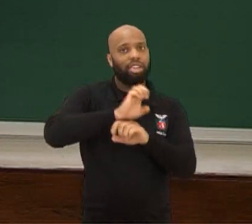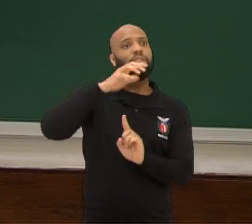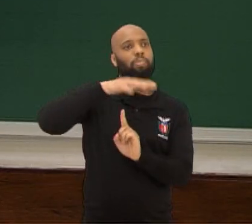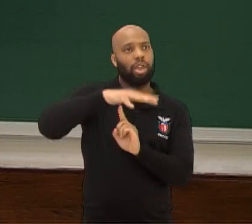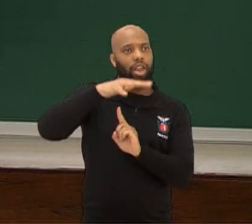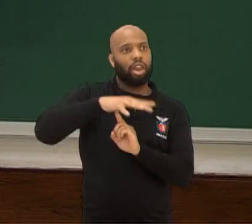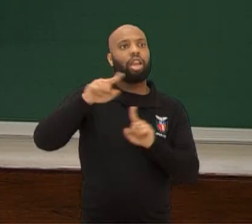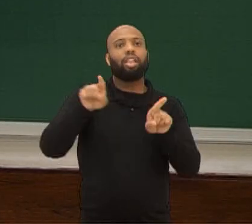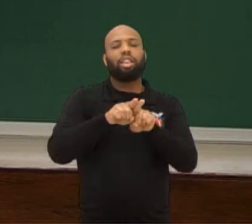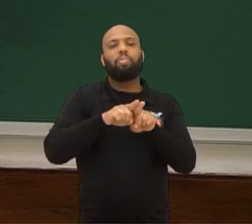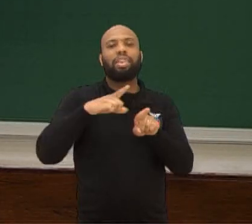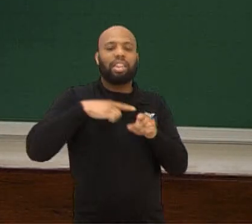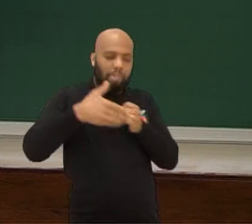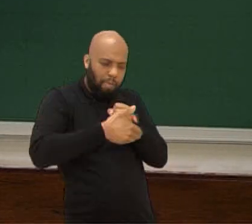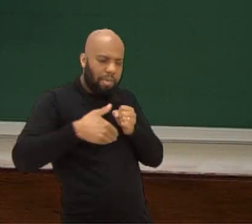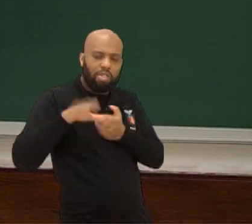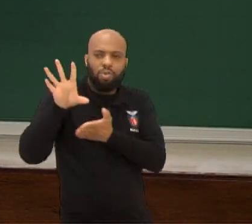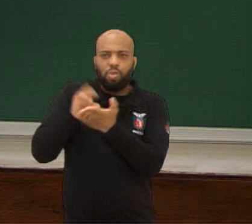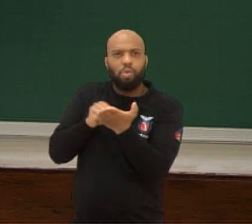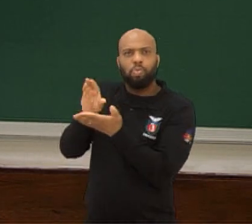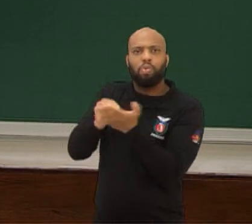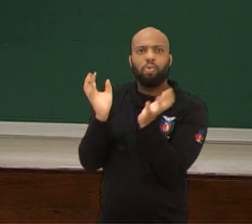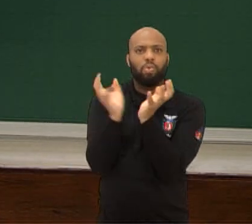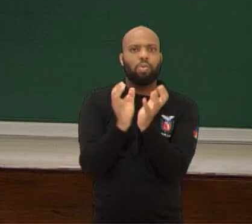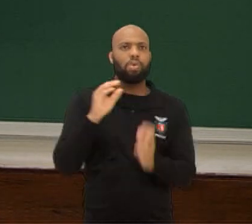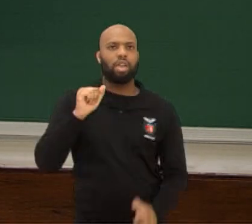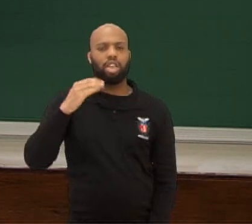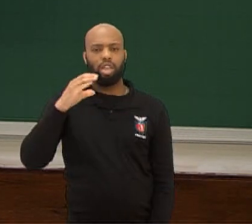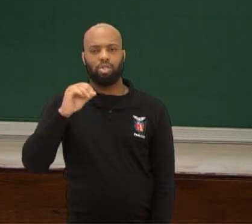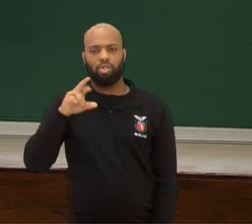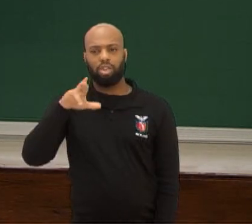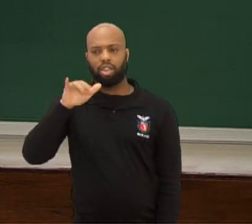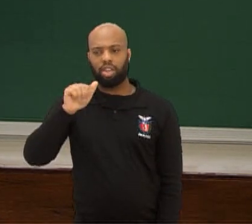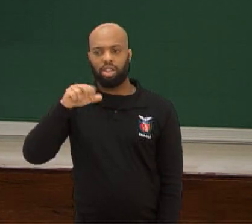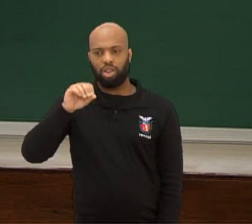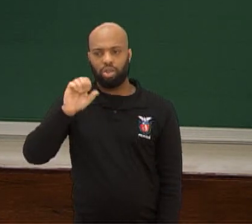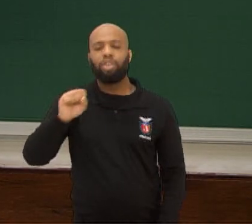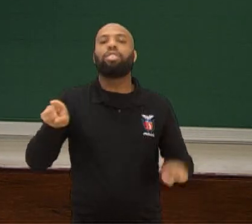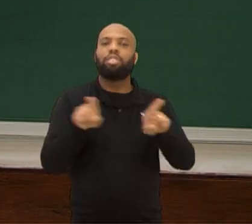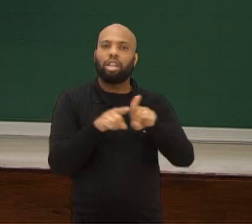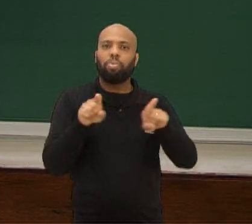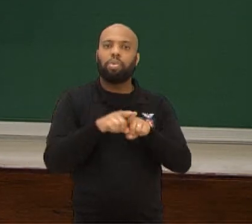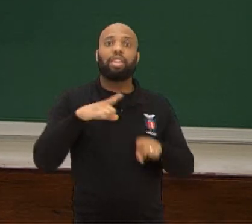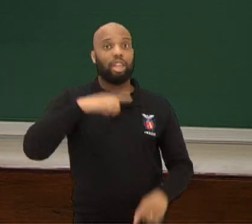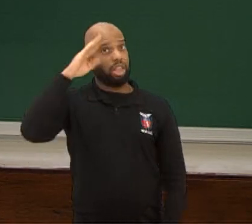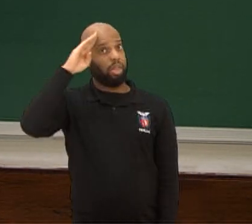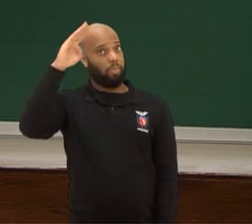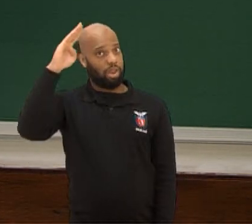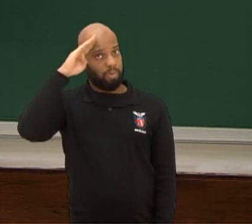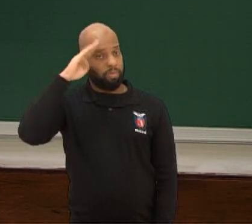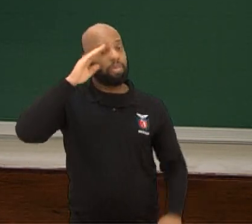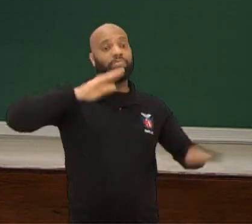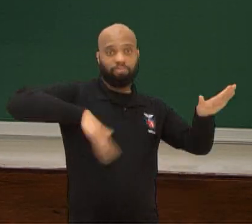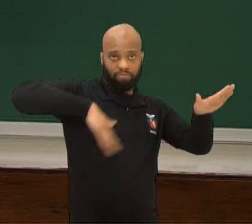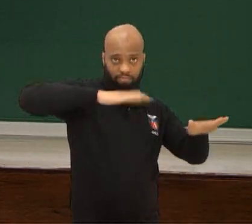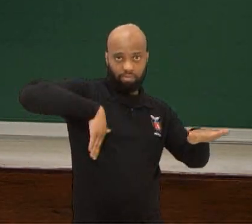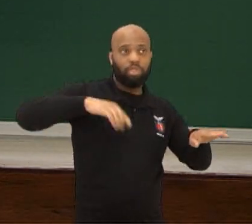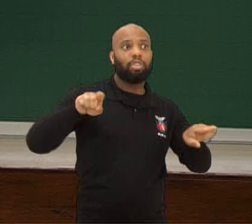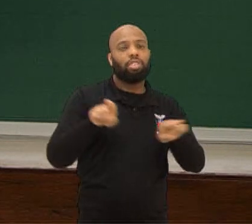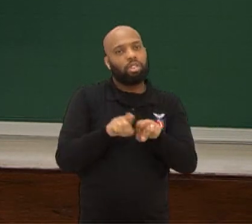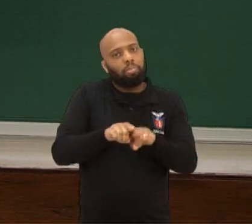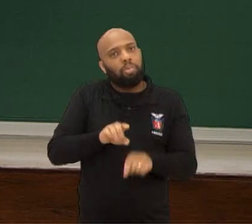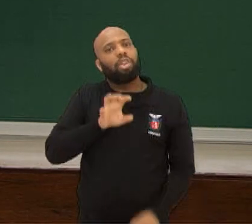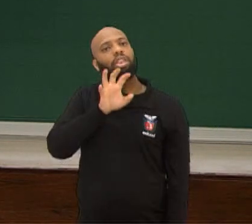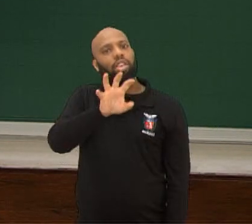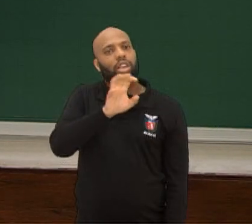E que tem referência ali dos açorianos, que também vieram principalmente na parte do litoral e que